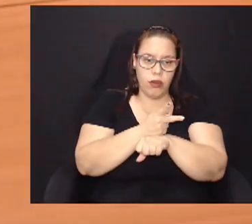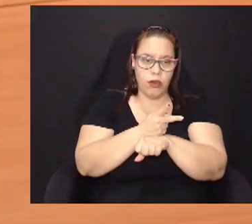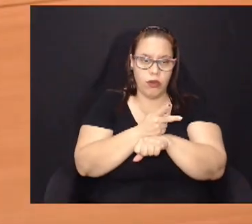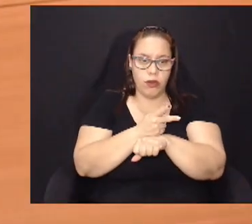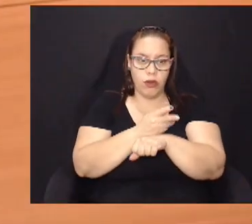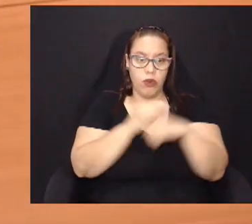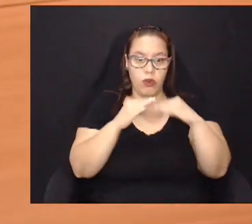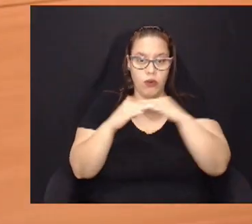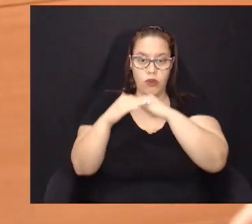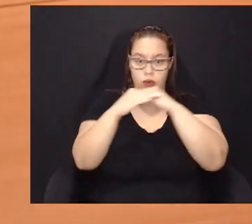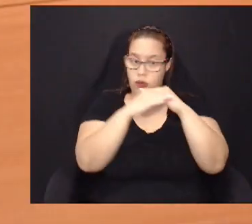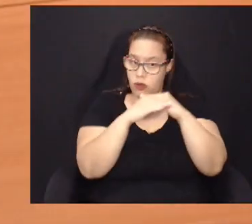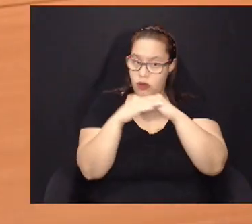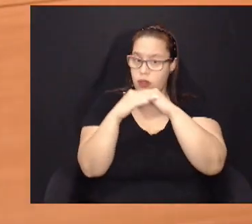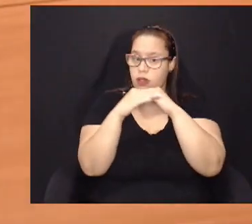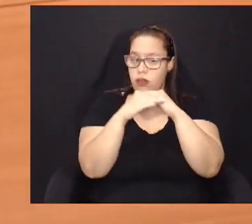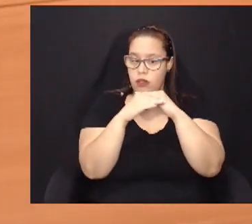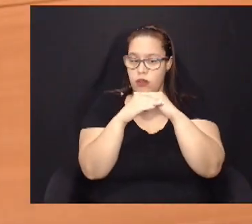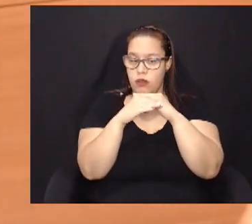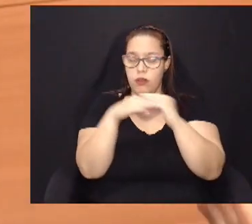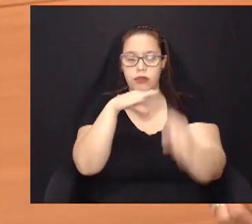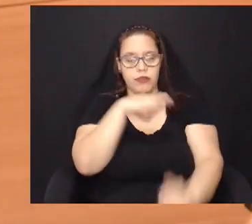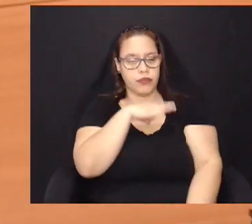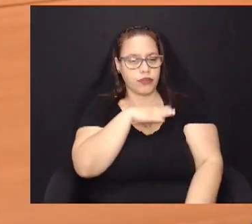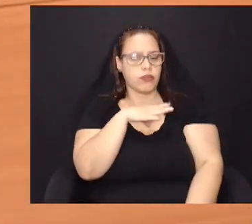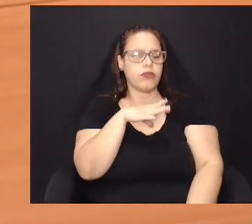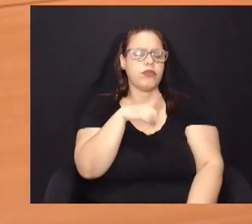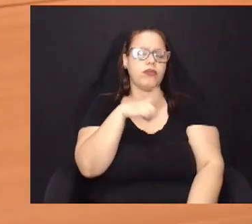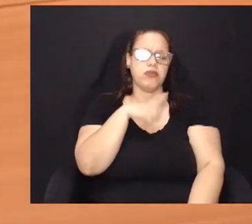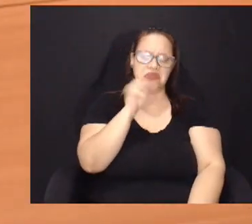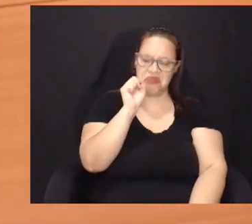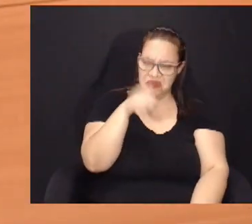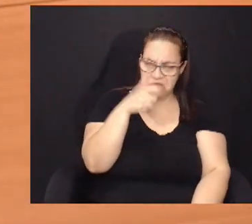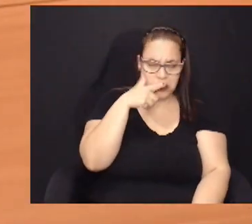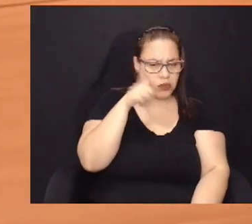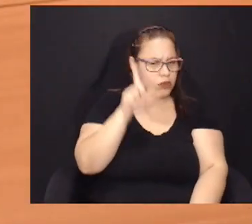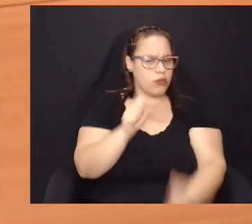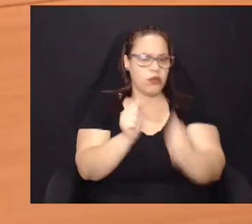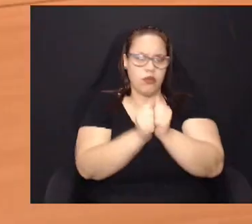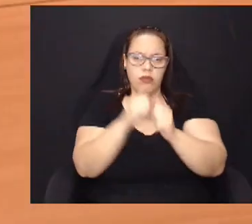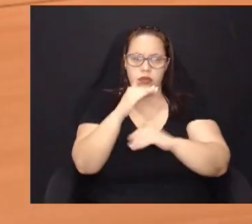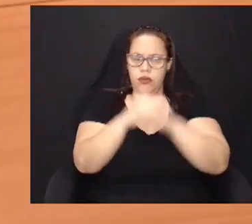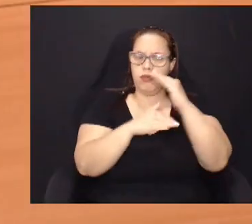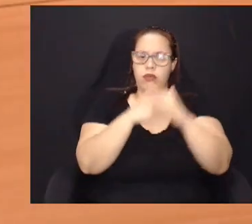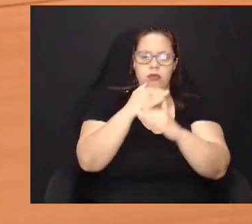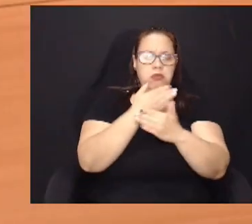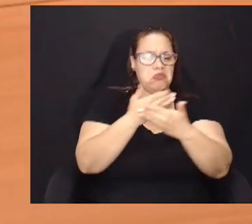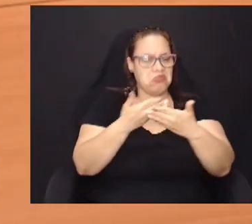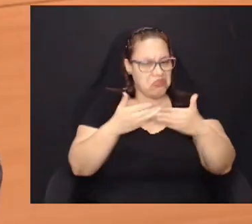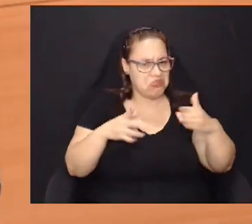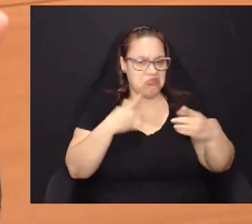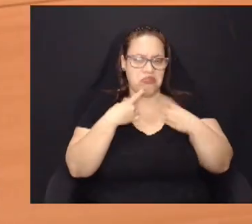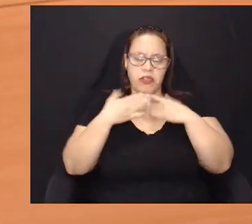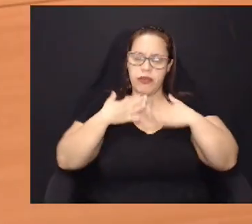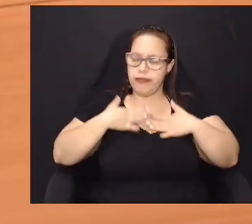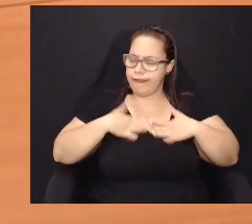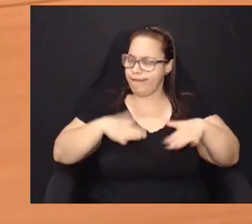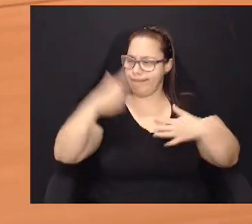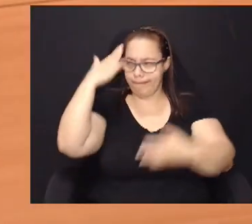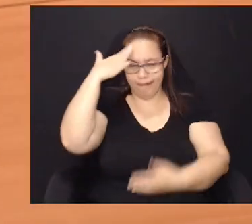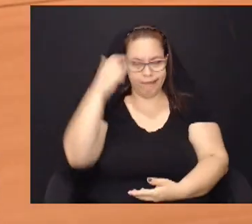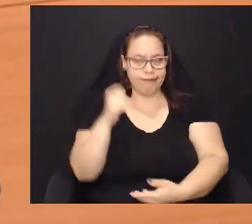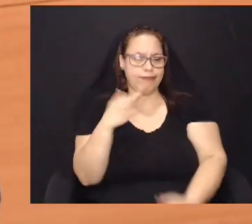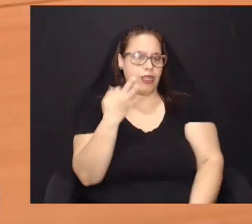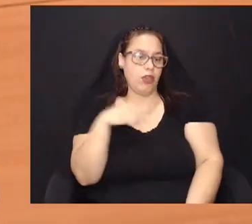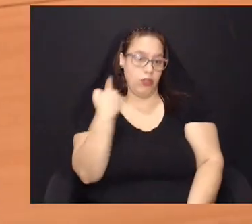bom senso. E o município tem sempre construído com vocês um diálogo aberto. Vocês sabem das dores nossas,